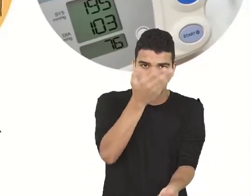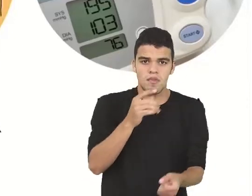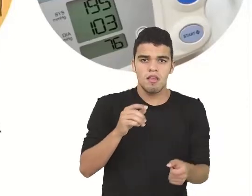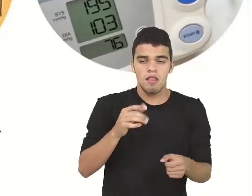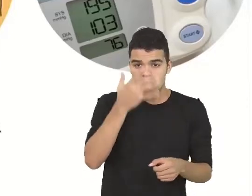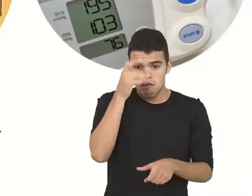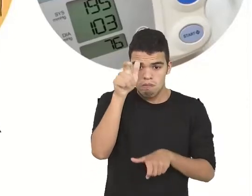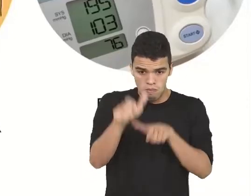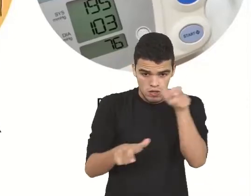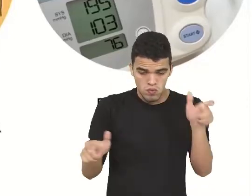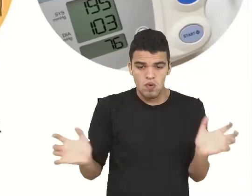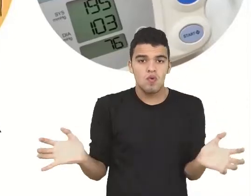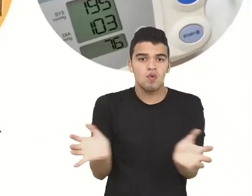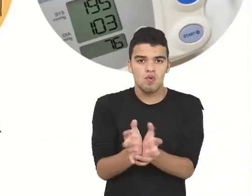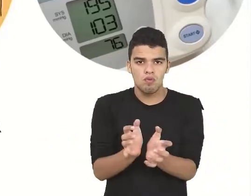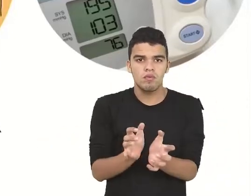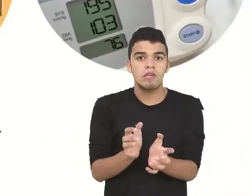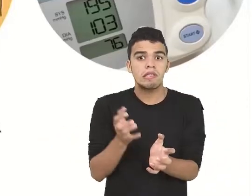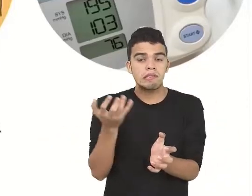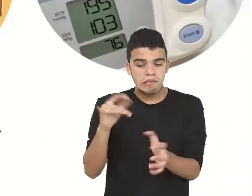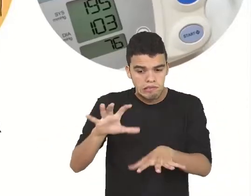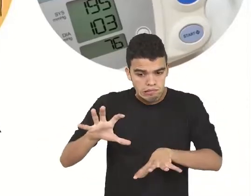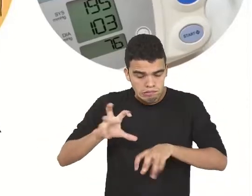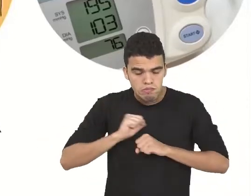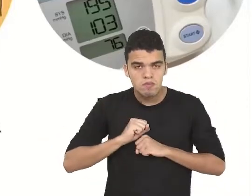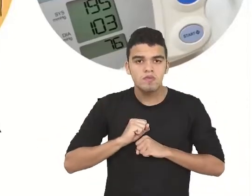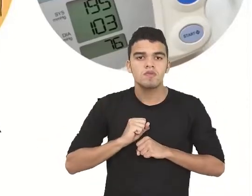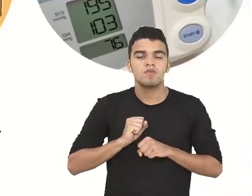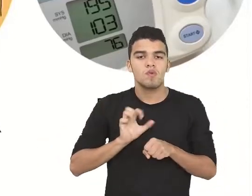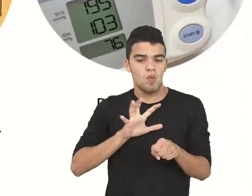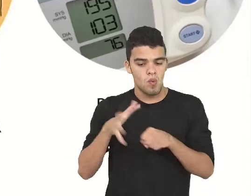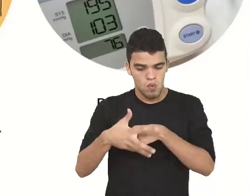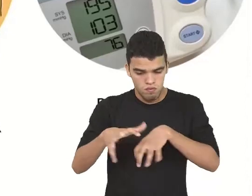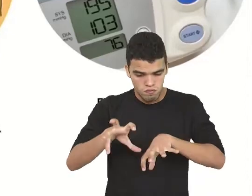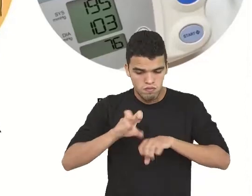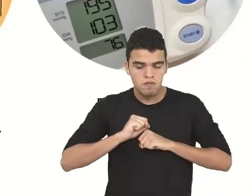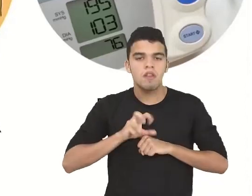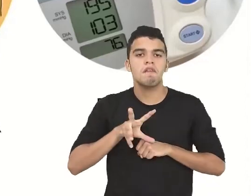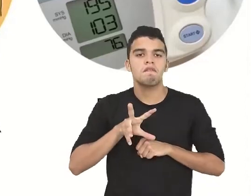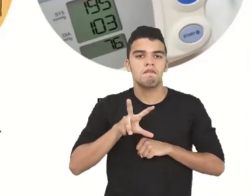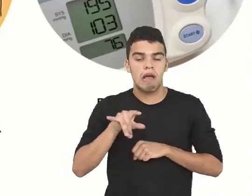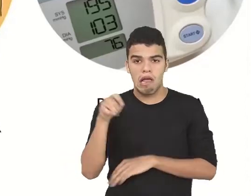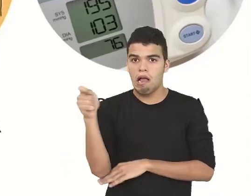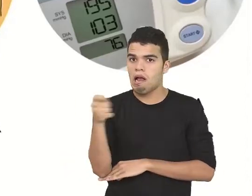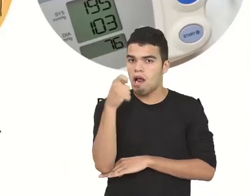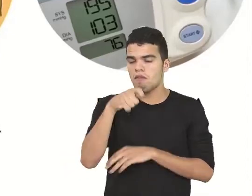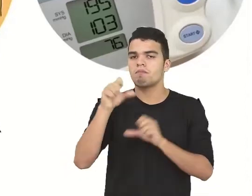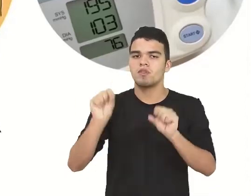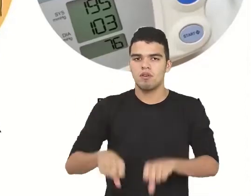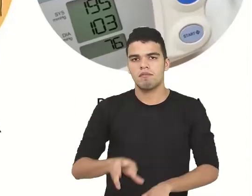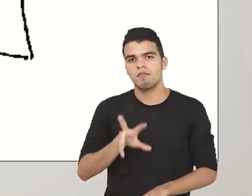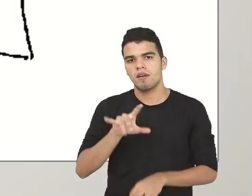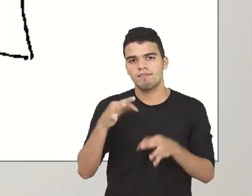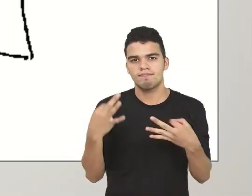que vão desenvolver, se elas contraírem a Covid-19, elas vão desenvolver a forma mais grave da doença.